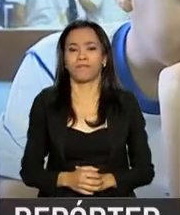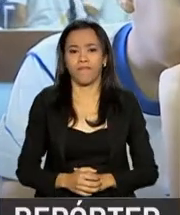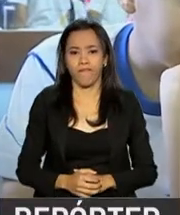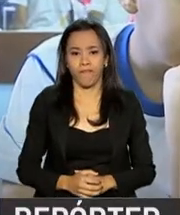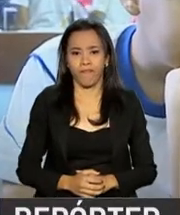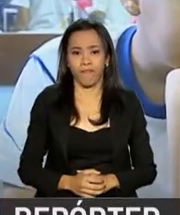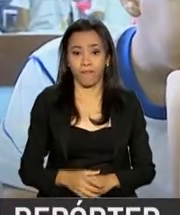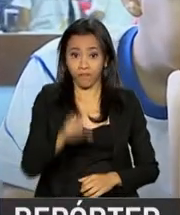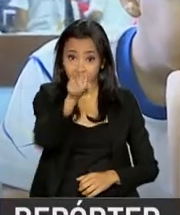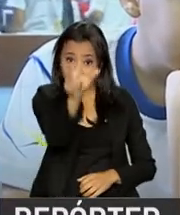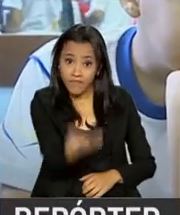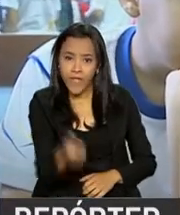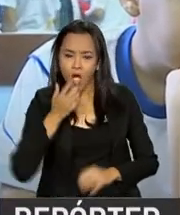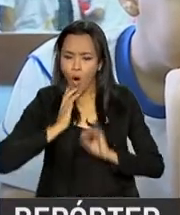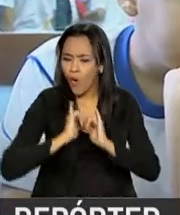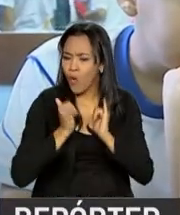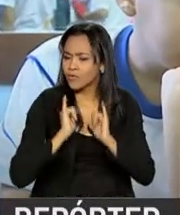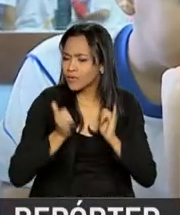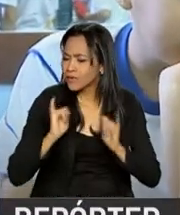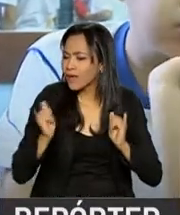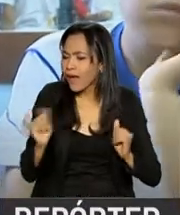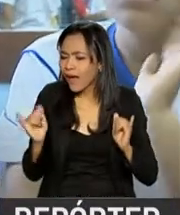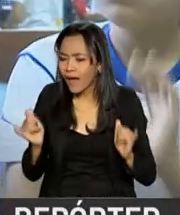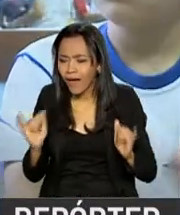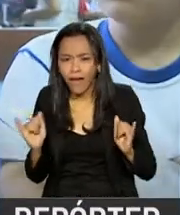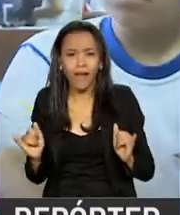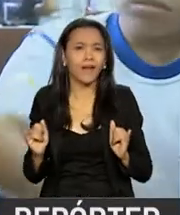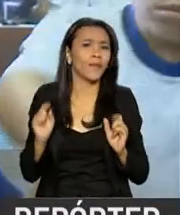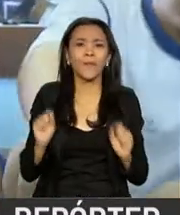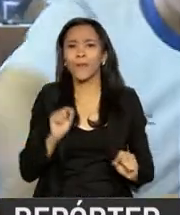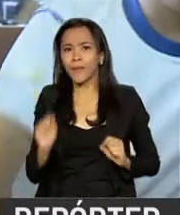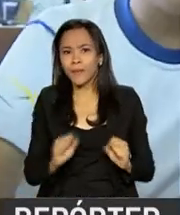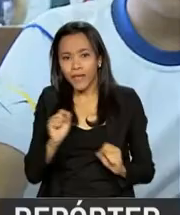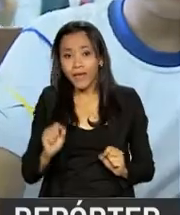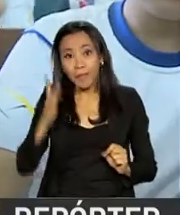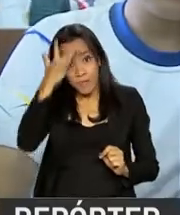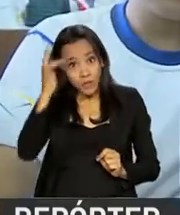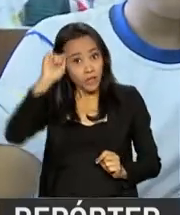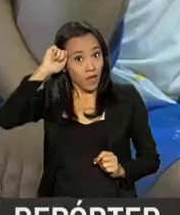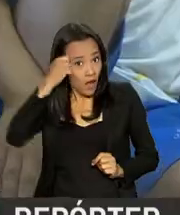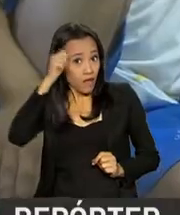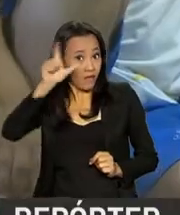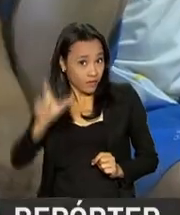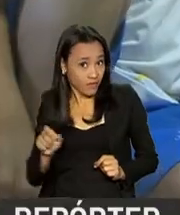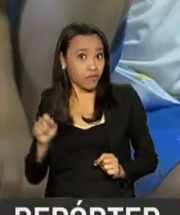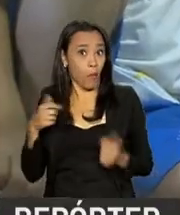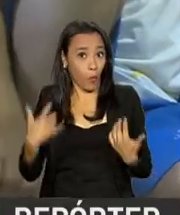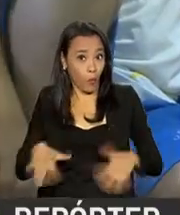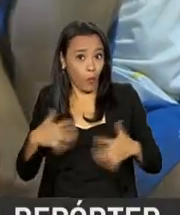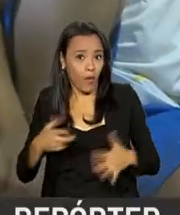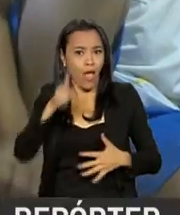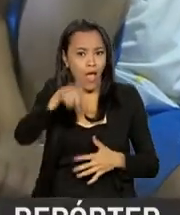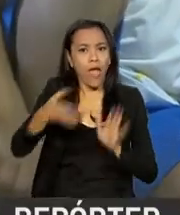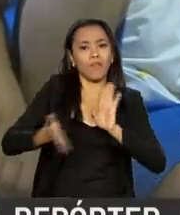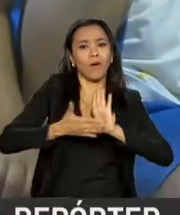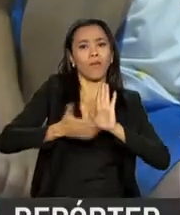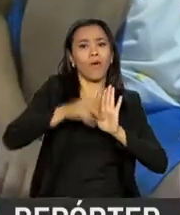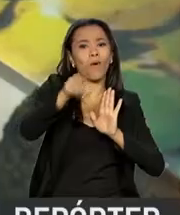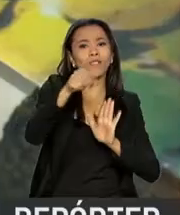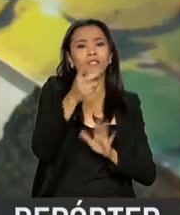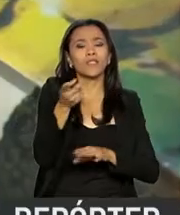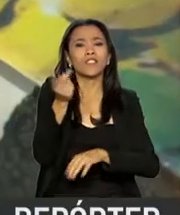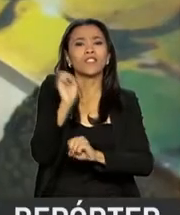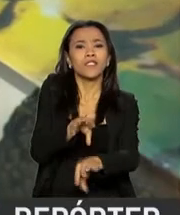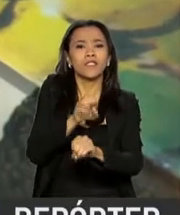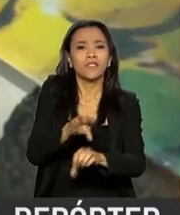voltar histórias tendo como heroína as personagens afrodescendentes essa foi a proposta pedagógica